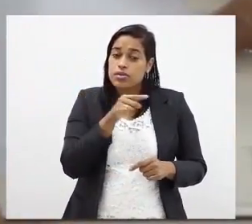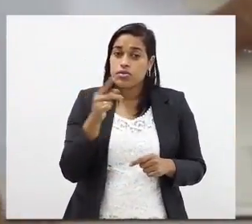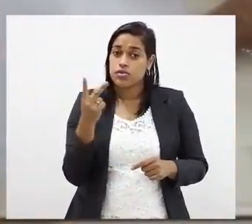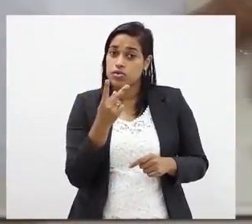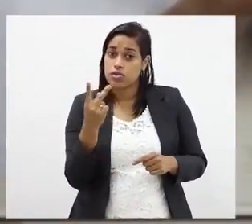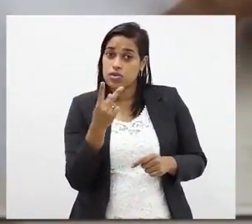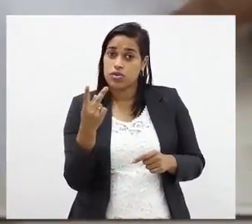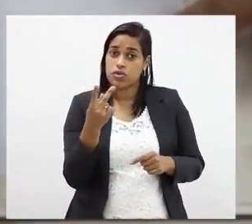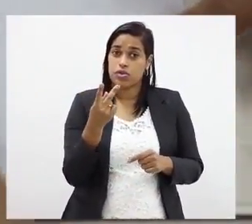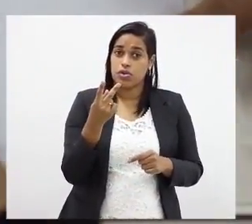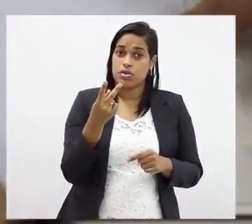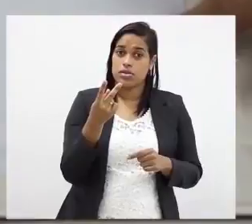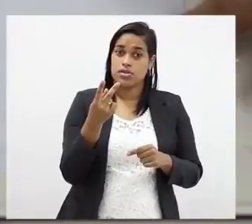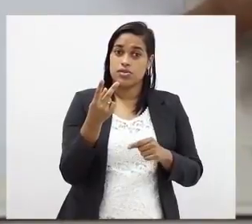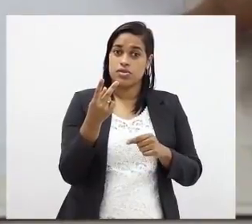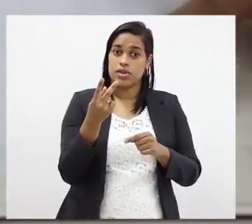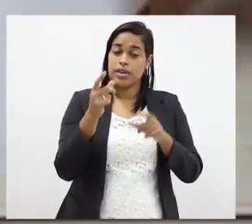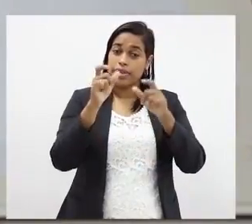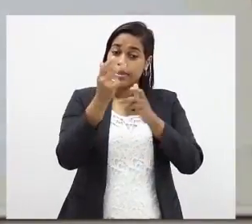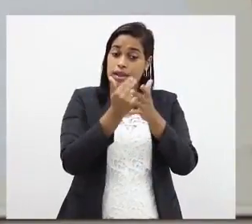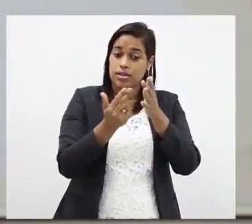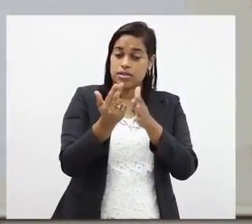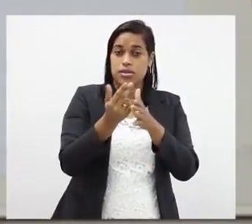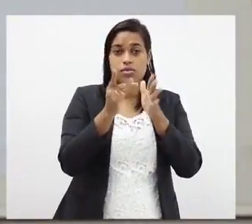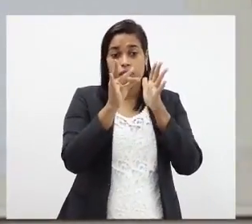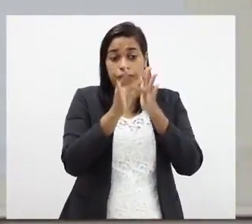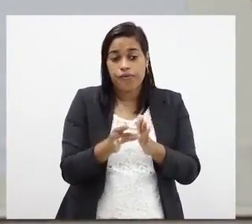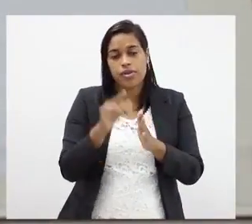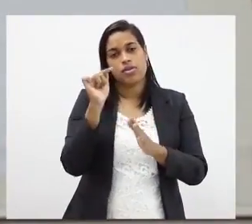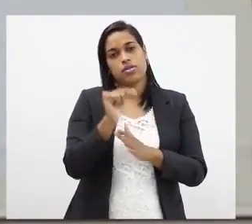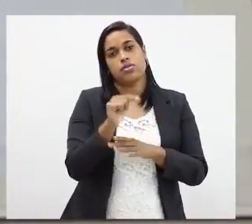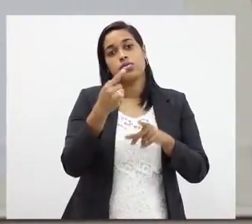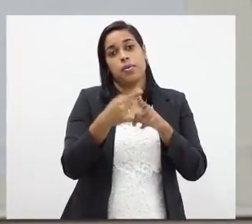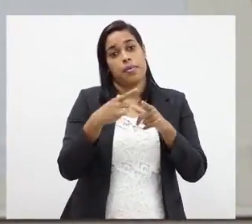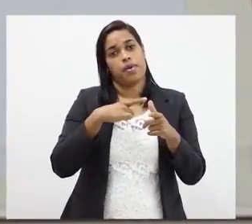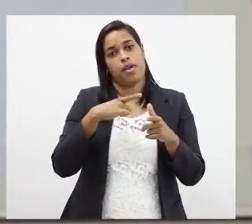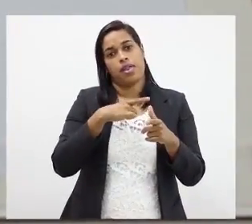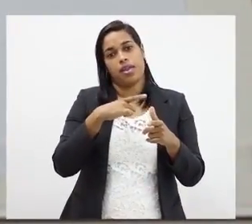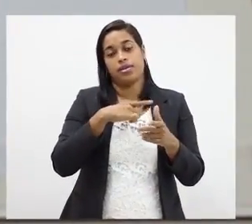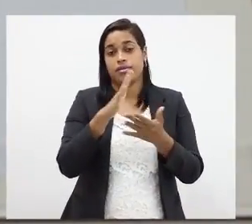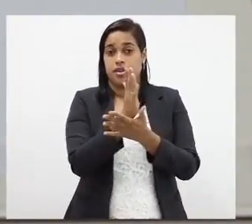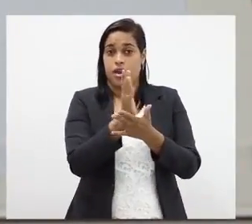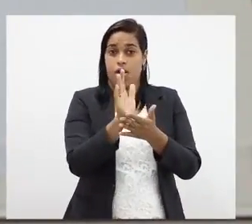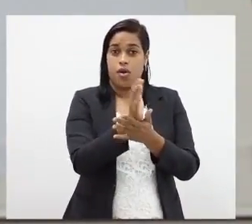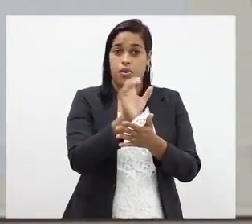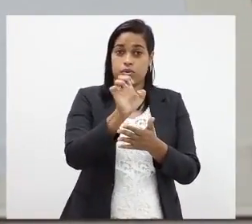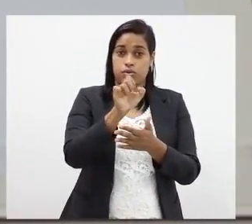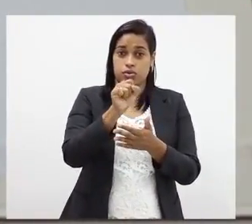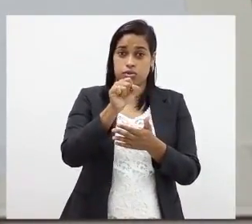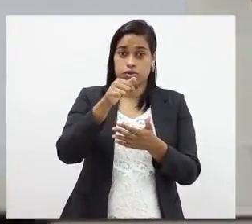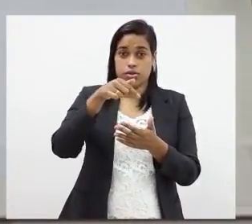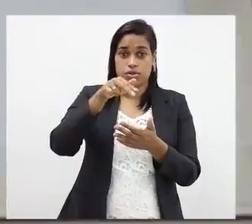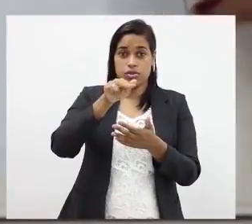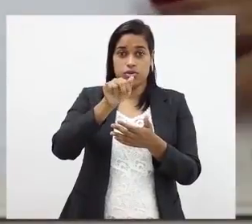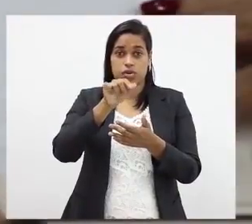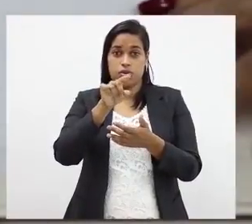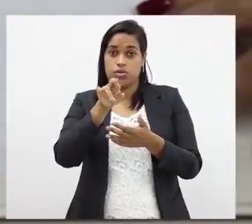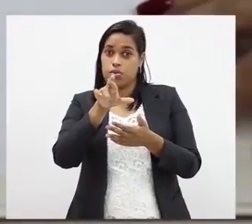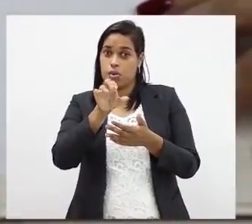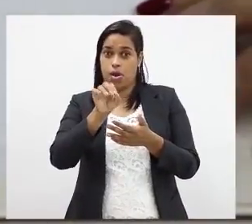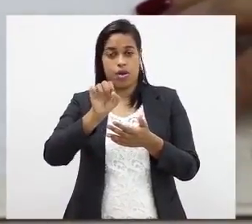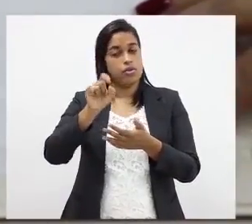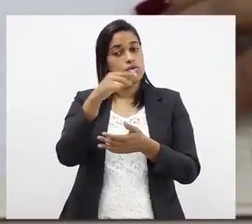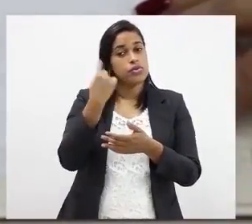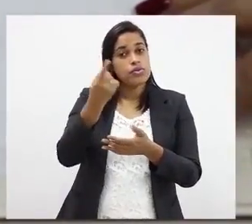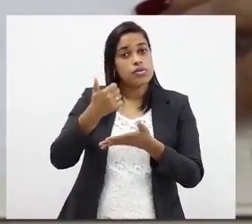aqui, eles são fixos dessa forma, porque a gente tem os ângulos dos esquadros, que vão nos ajudar. Na verdade, hoje em dia, com